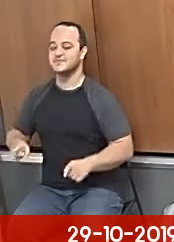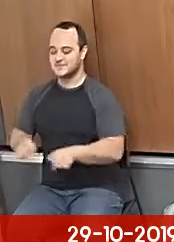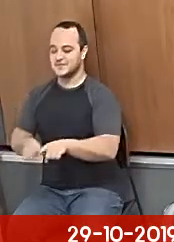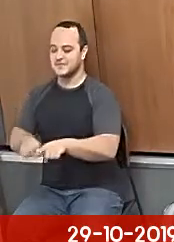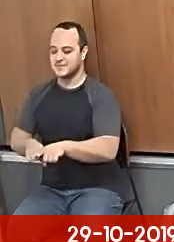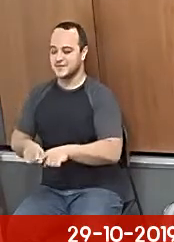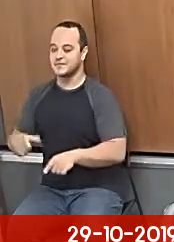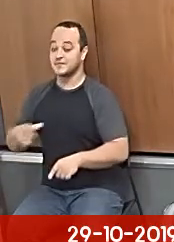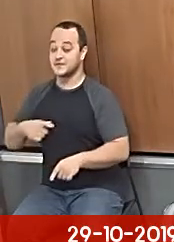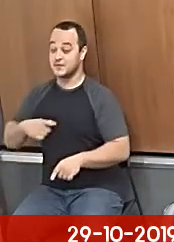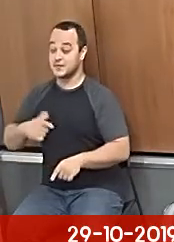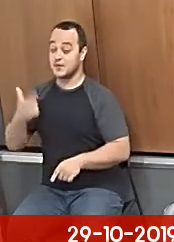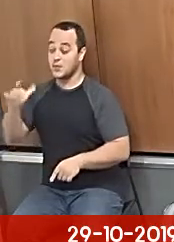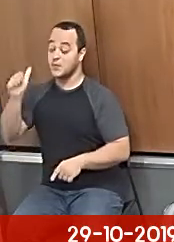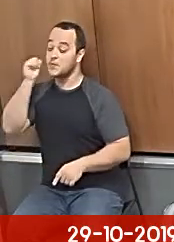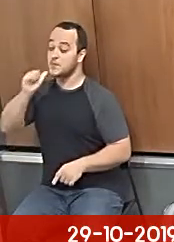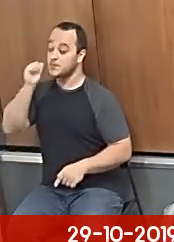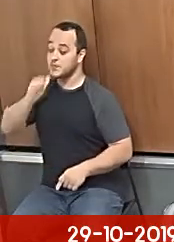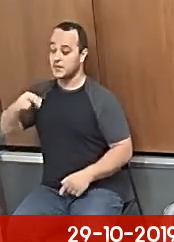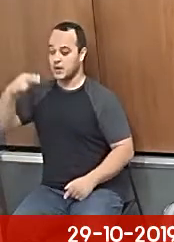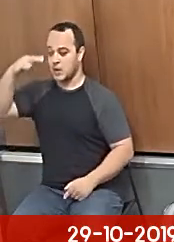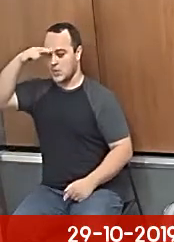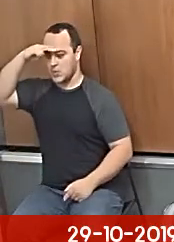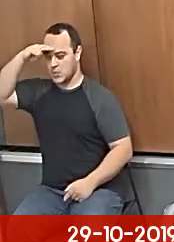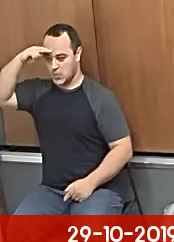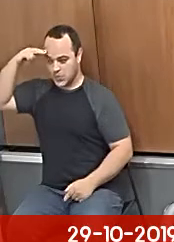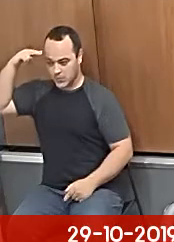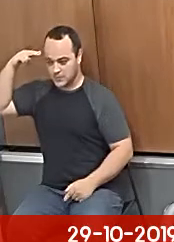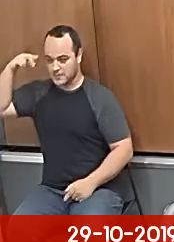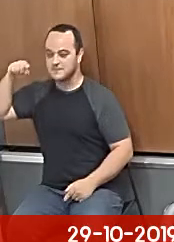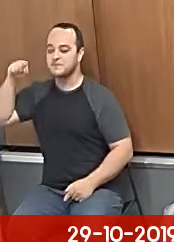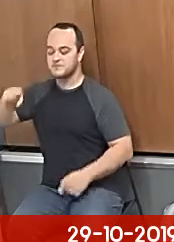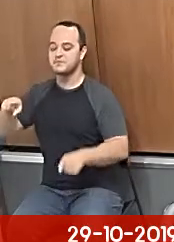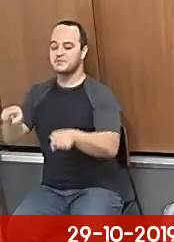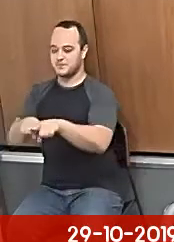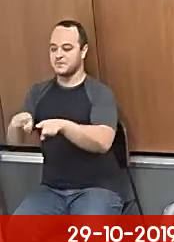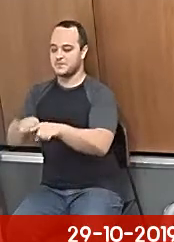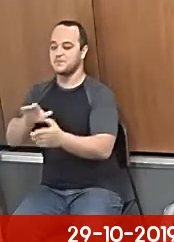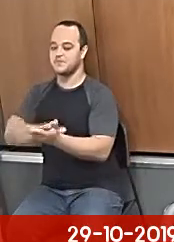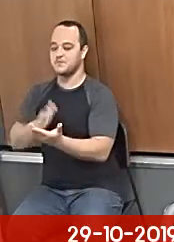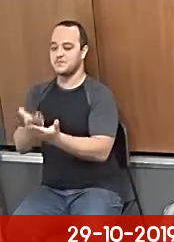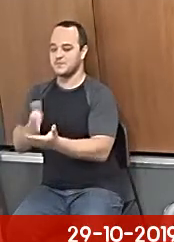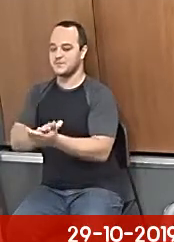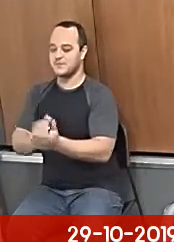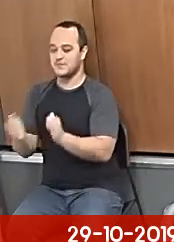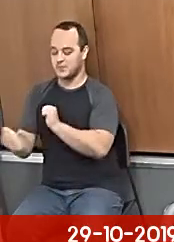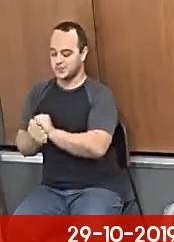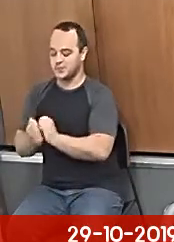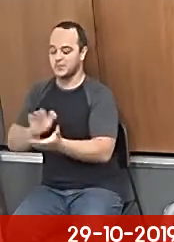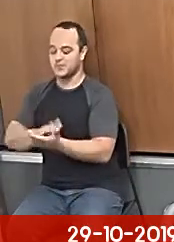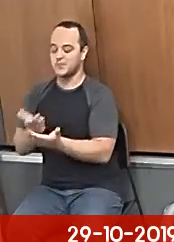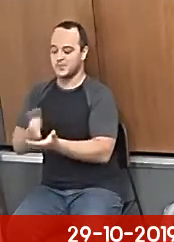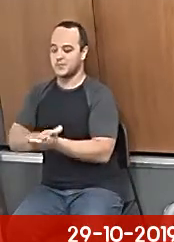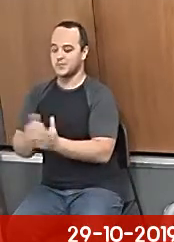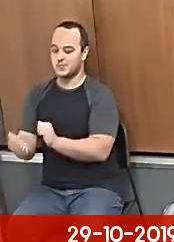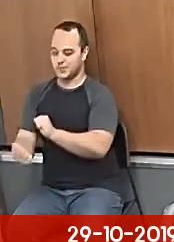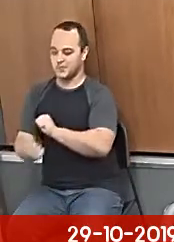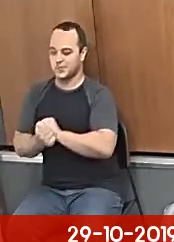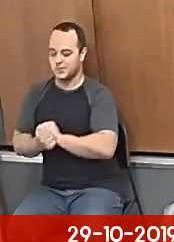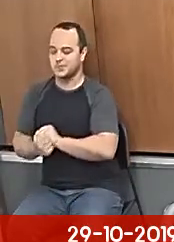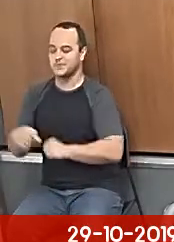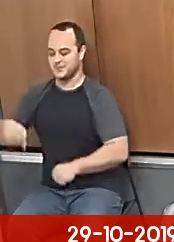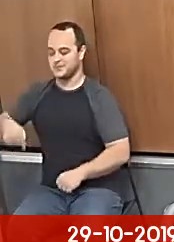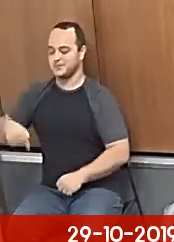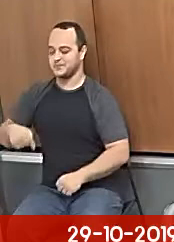dupla com ele, a Núbia Nogueira Cesare Águila, que está com ele à frente, os